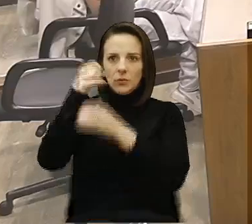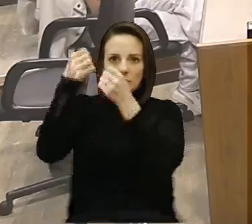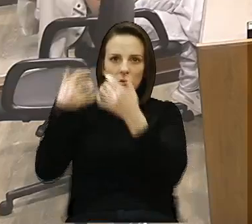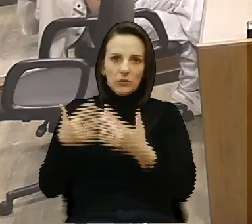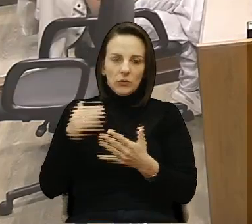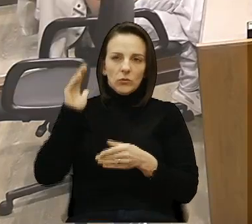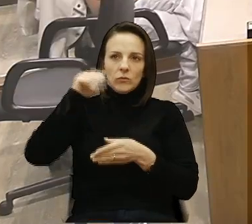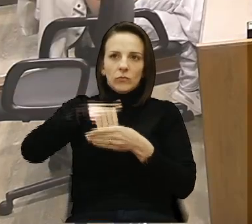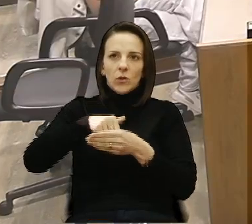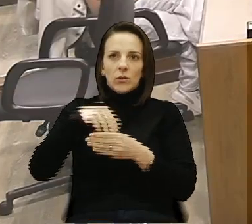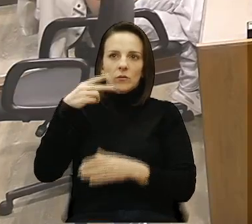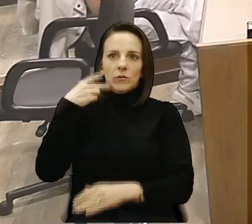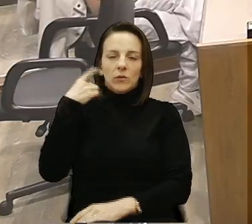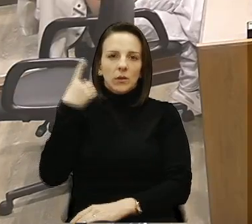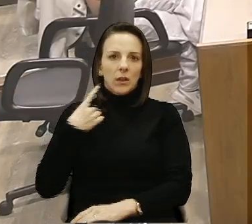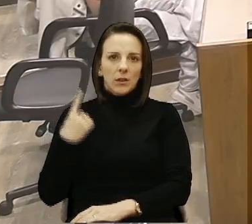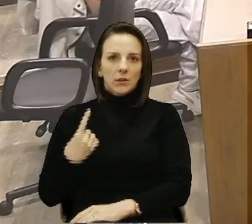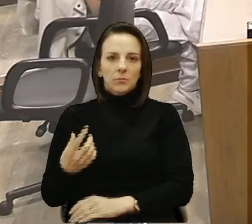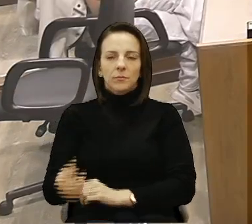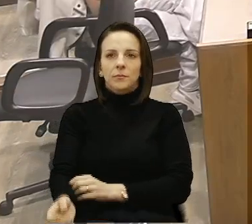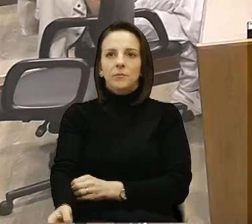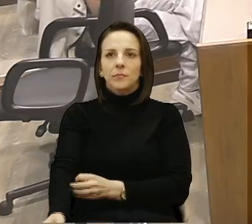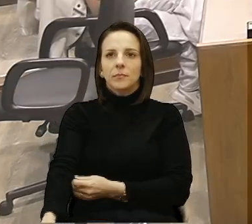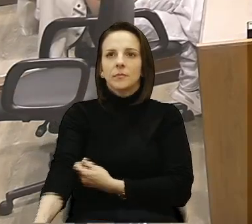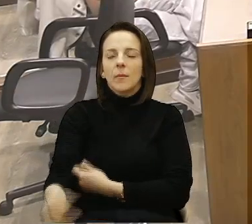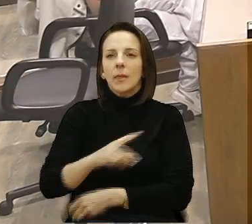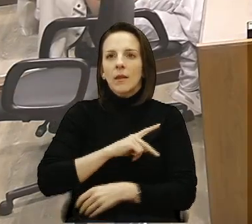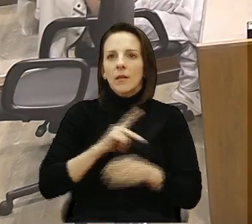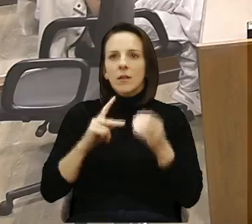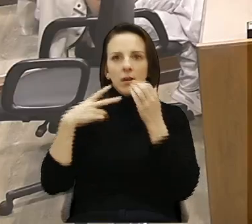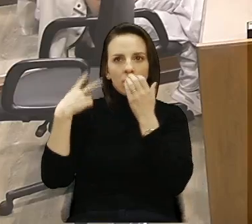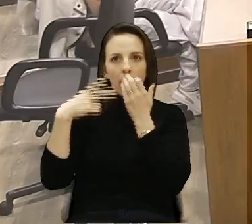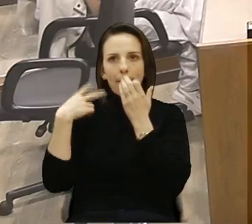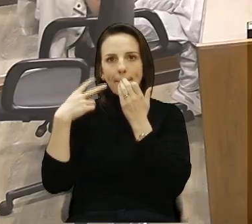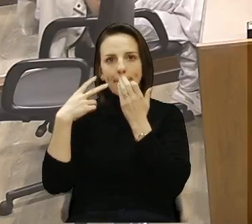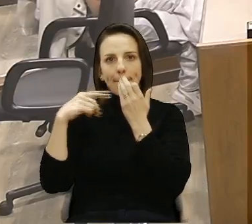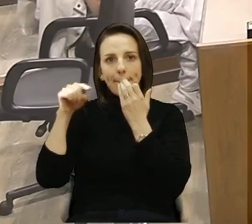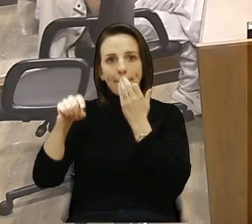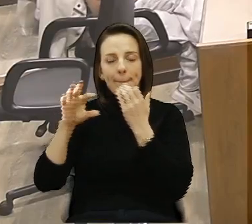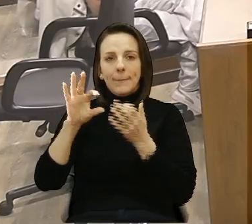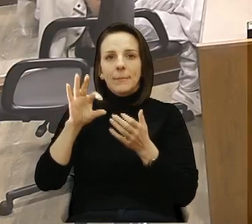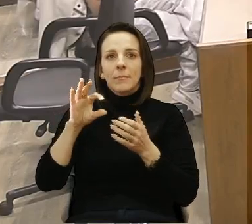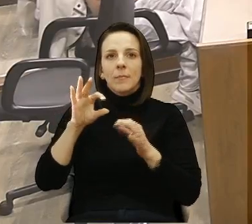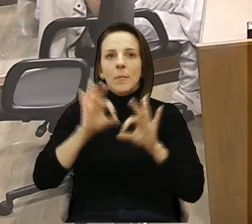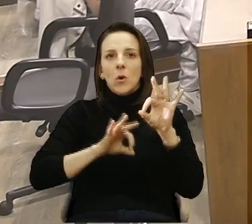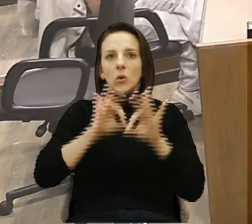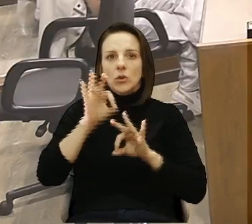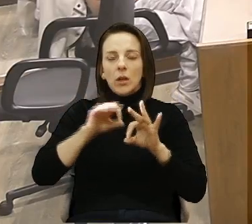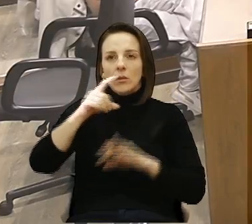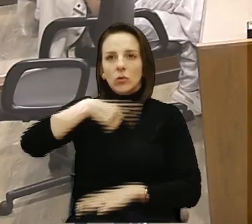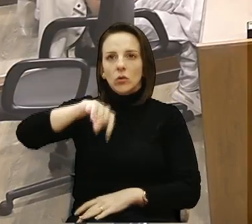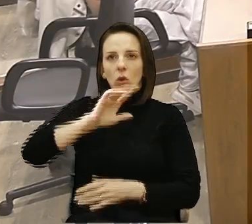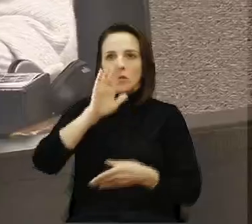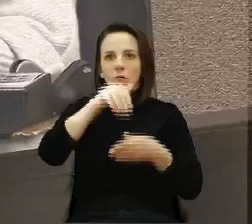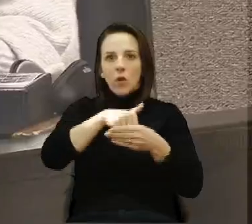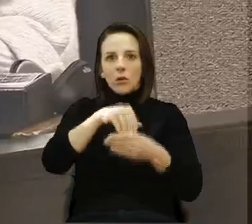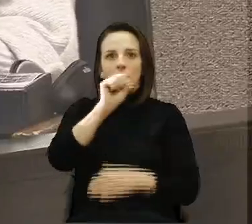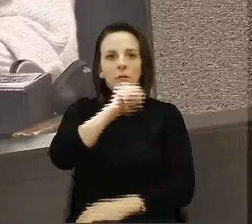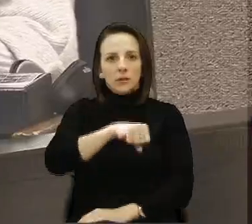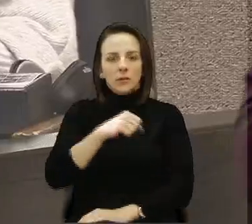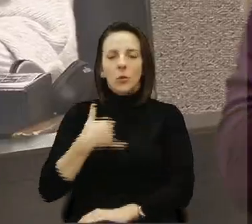Melo. Senhor presidente, senhores vereadores, esse é um projeto que a gente vota, sim, com muito orgulho,